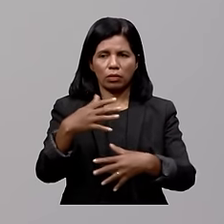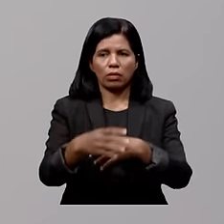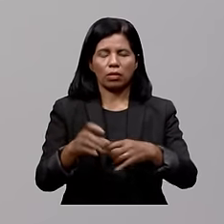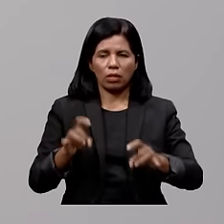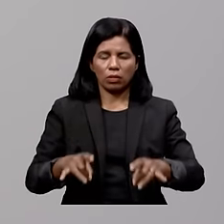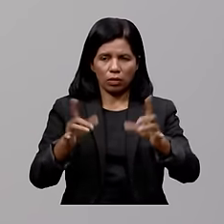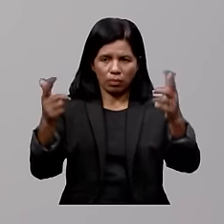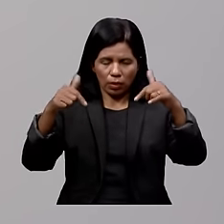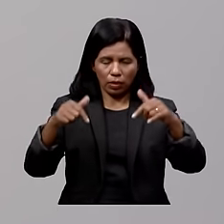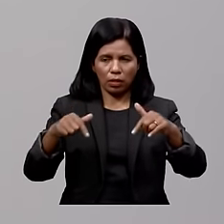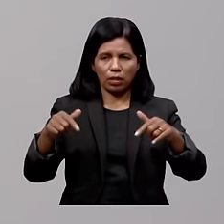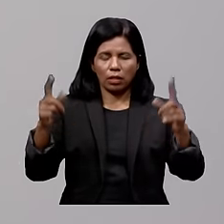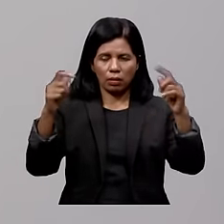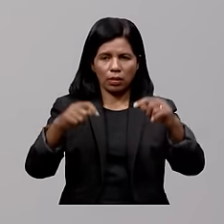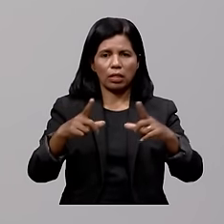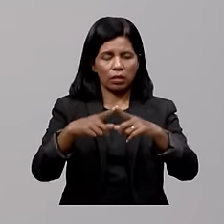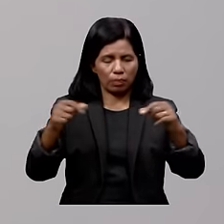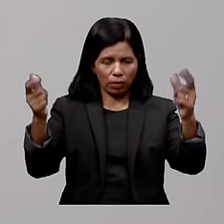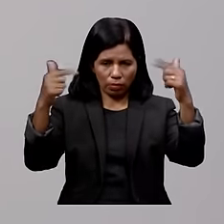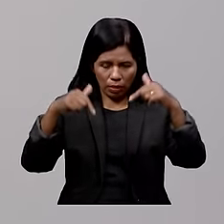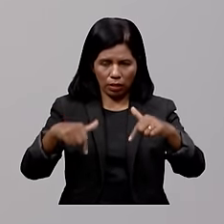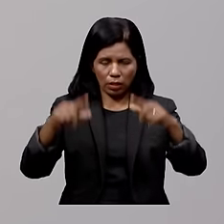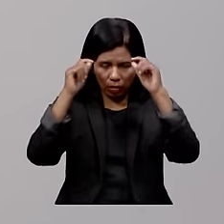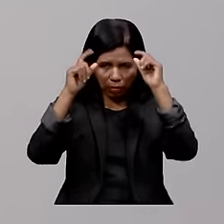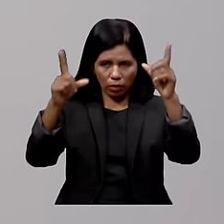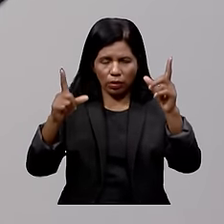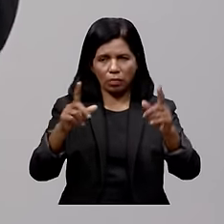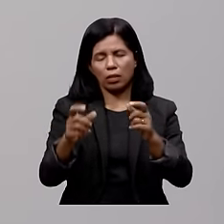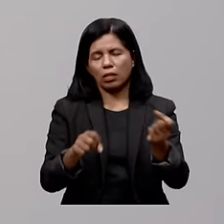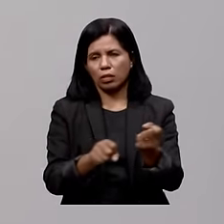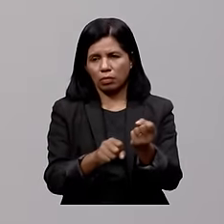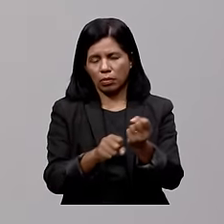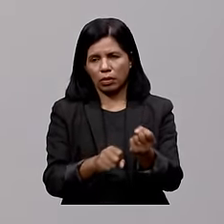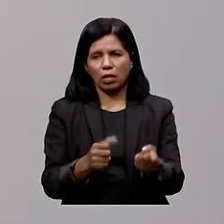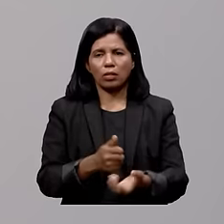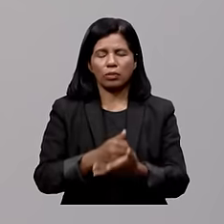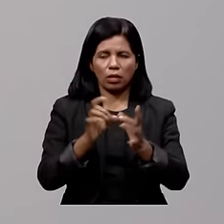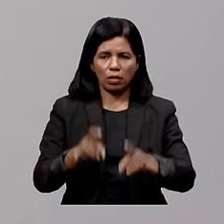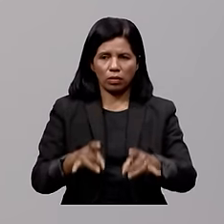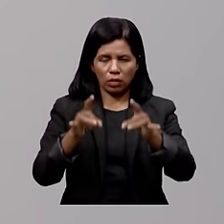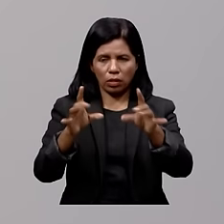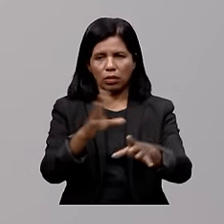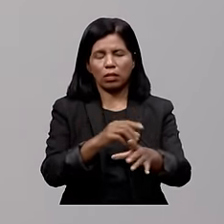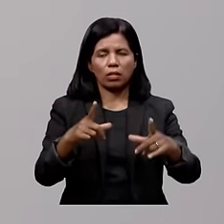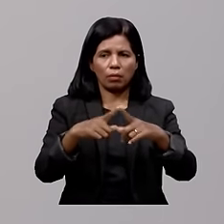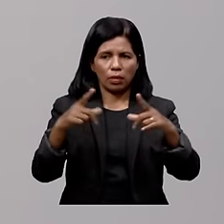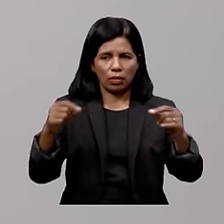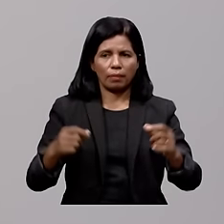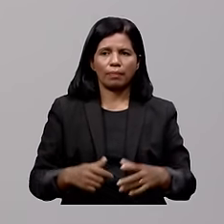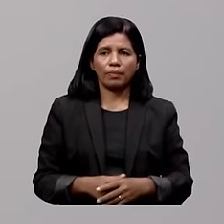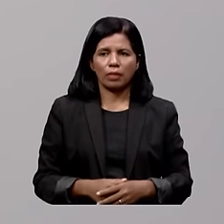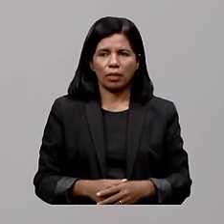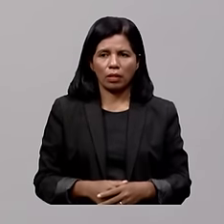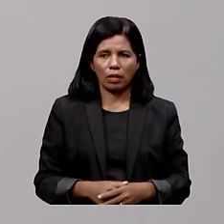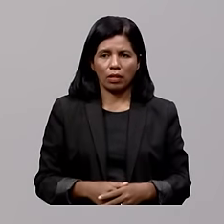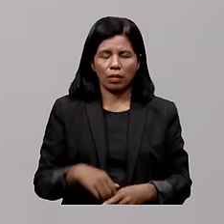Australiano está mais, japonês está mais. E o balo que apoia australiano, e o balo que apoia japonês, nem